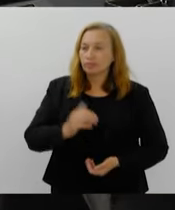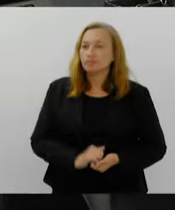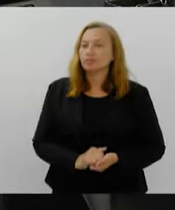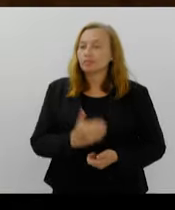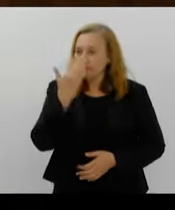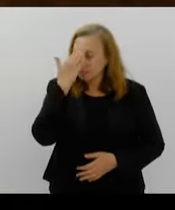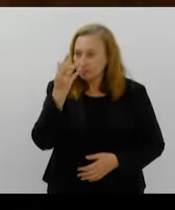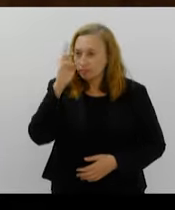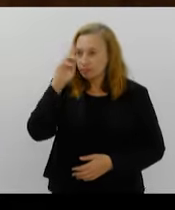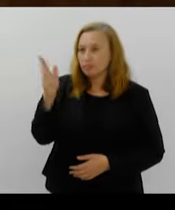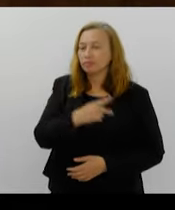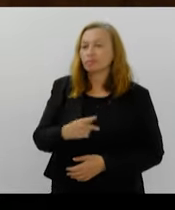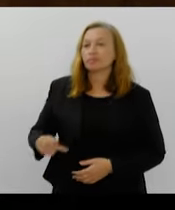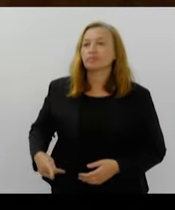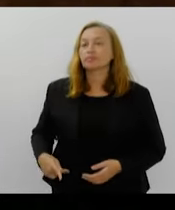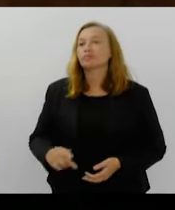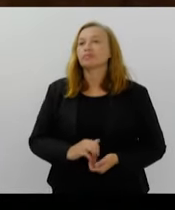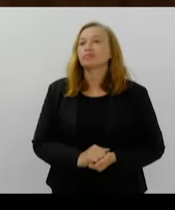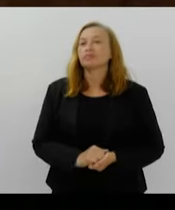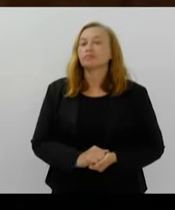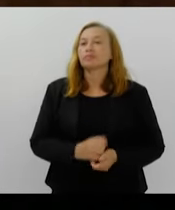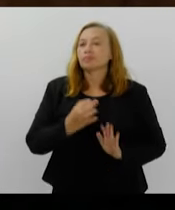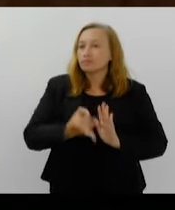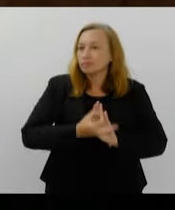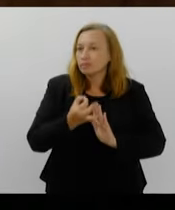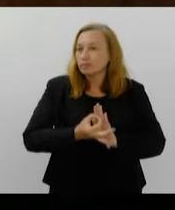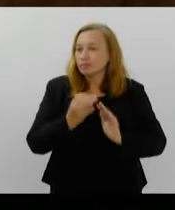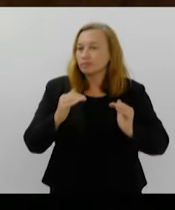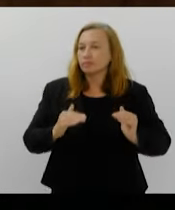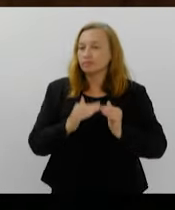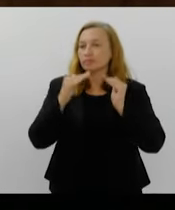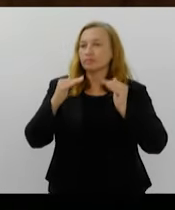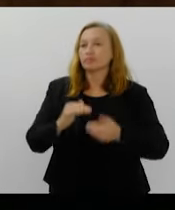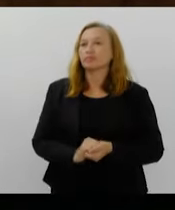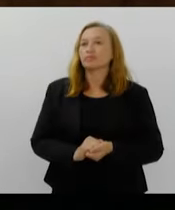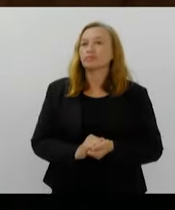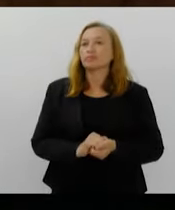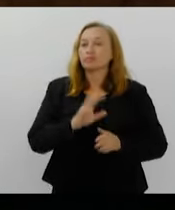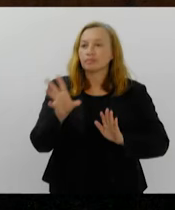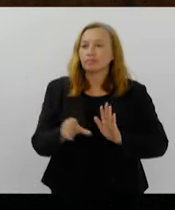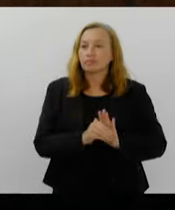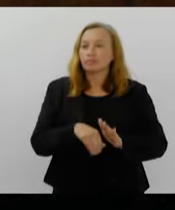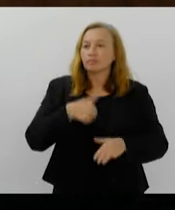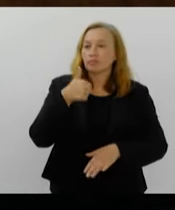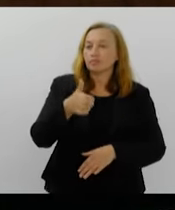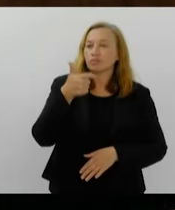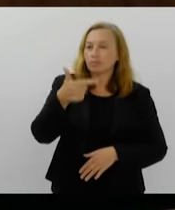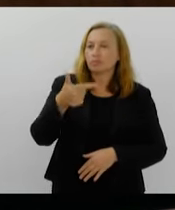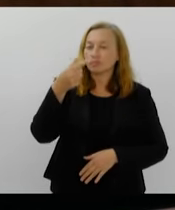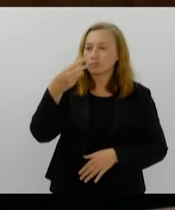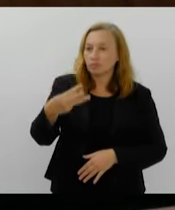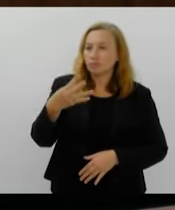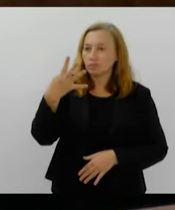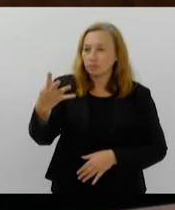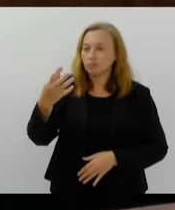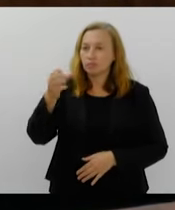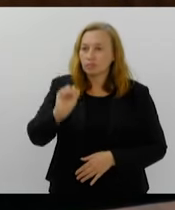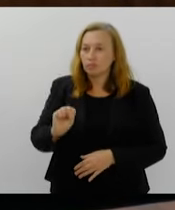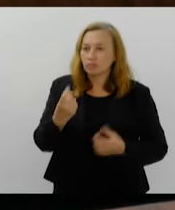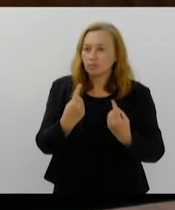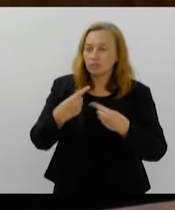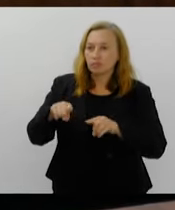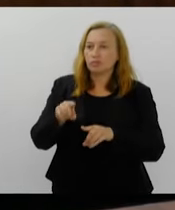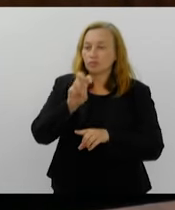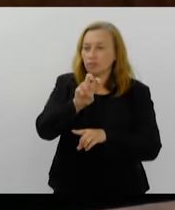obrigado Presidente parecer favorável à emendas 1 2 3 4 e 8 contrário à